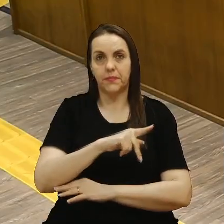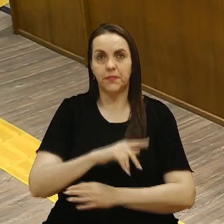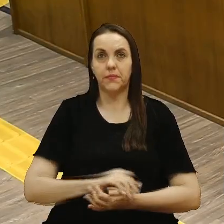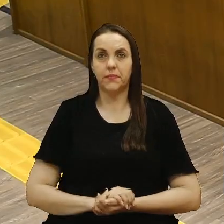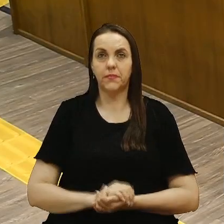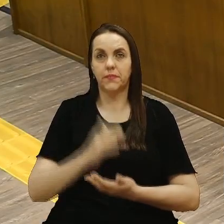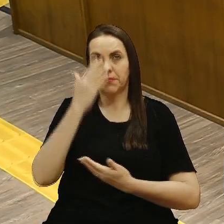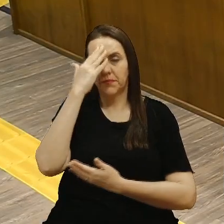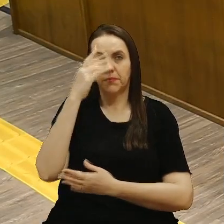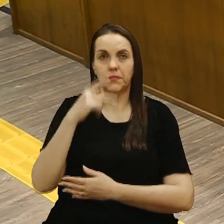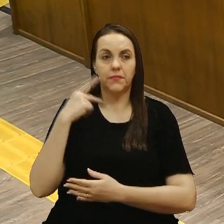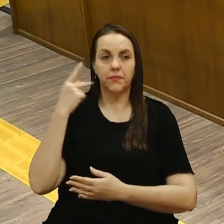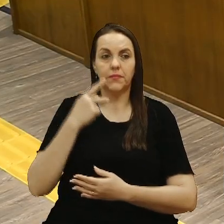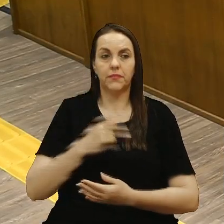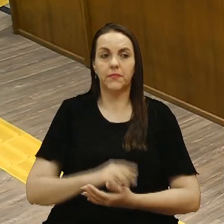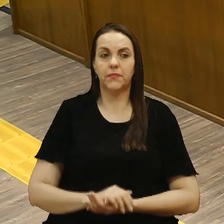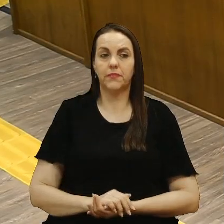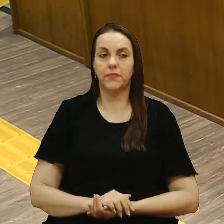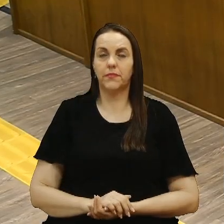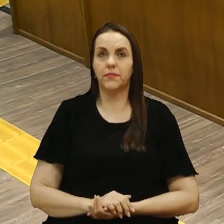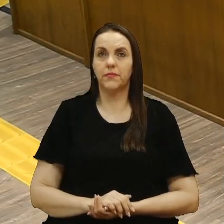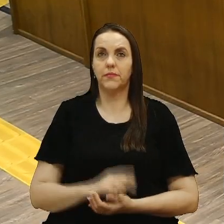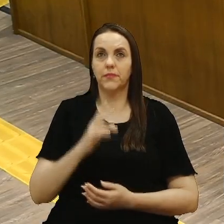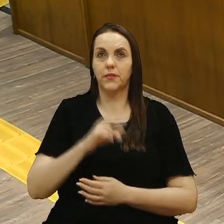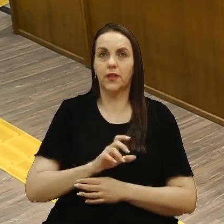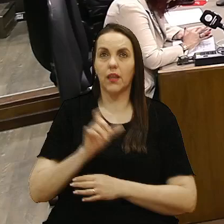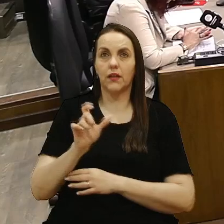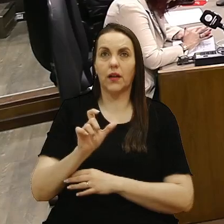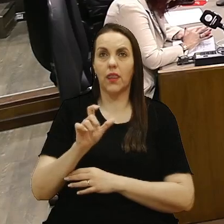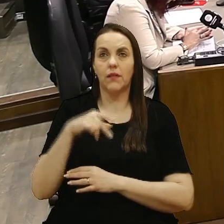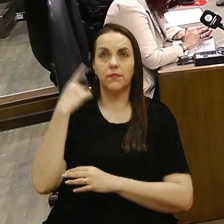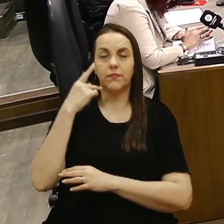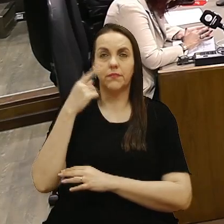vereadora Andressa Marques. Com a palavra, vereador Caleb Garbim.